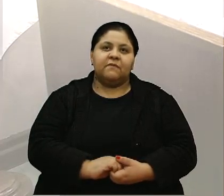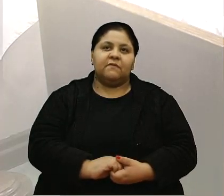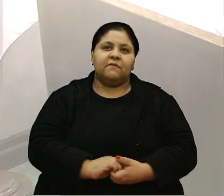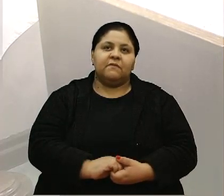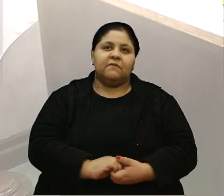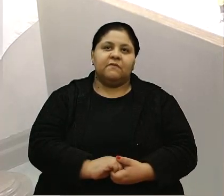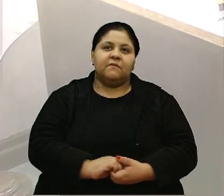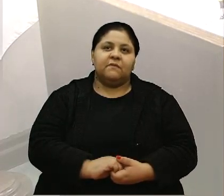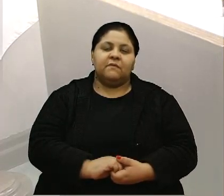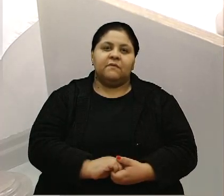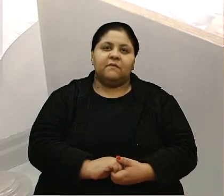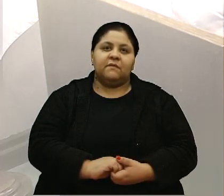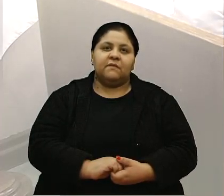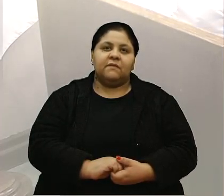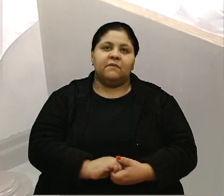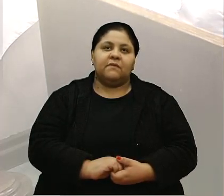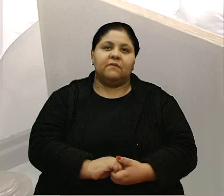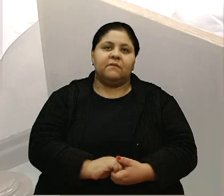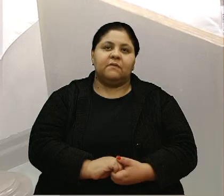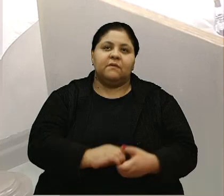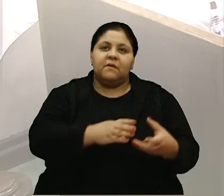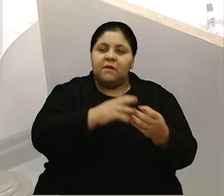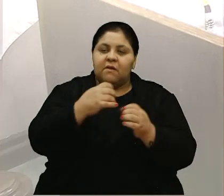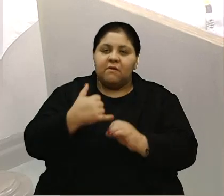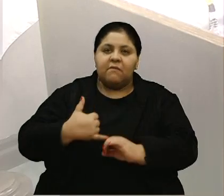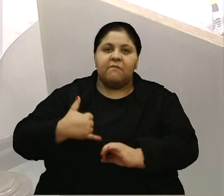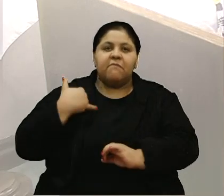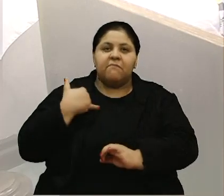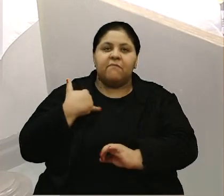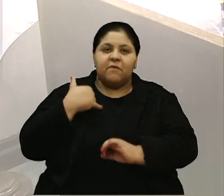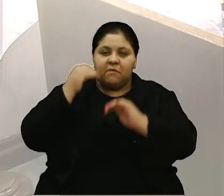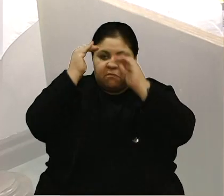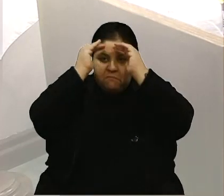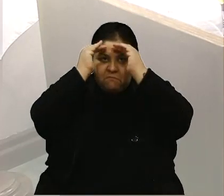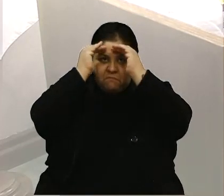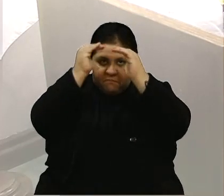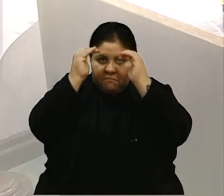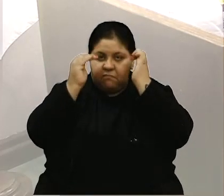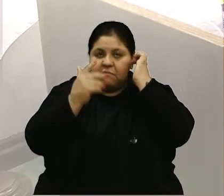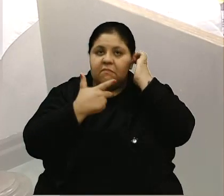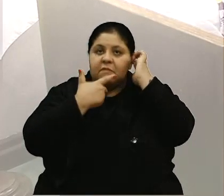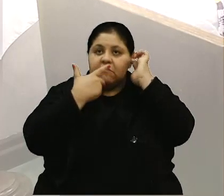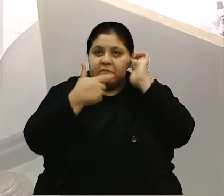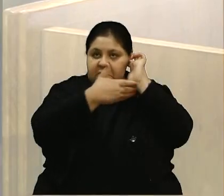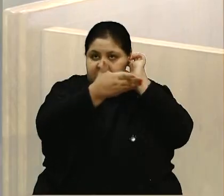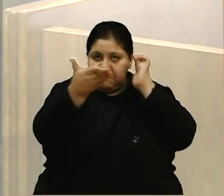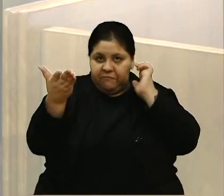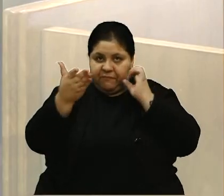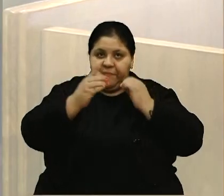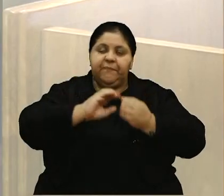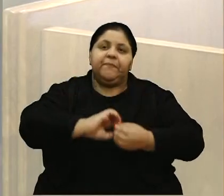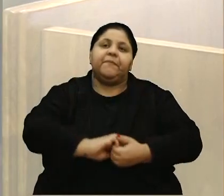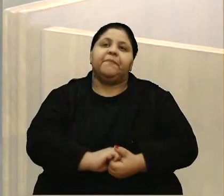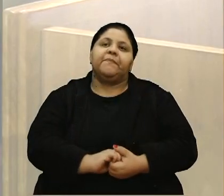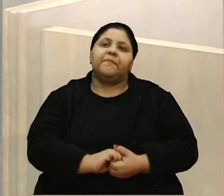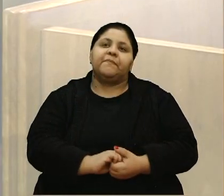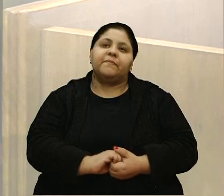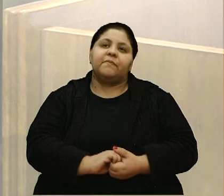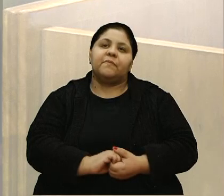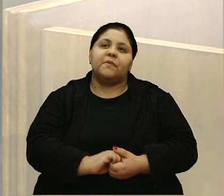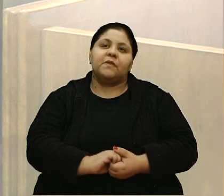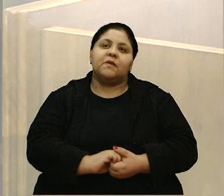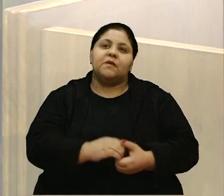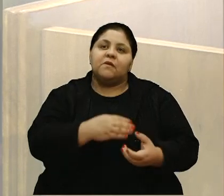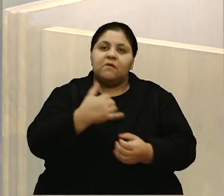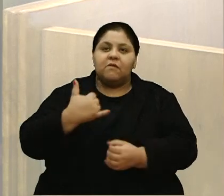Aqui. É com grande honra e profundo respeito que me dirijo aos presentes nessa noite. Com imenso